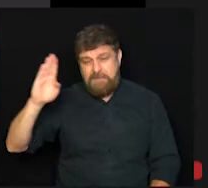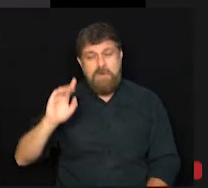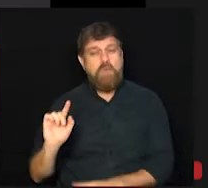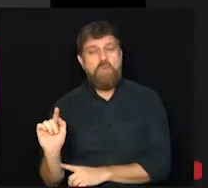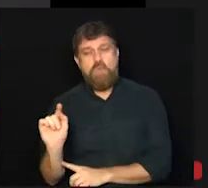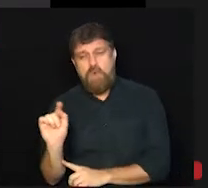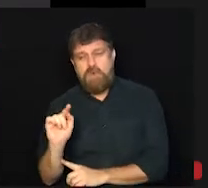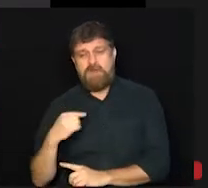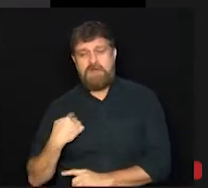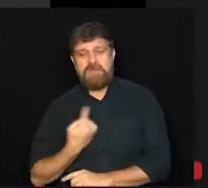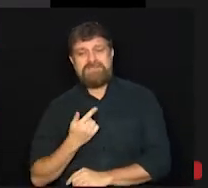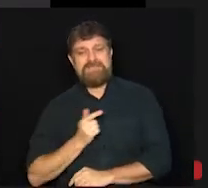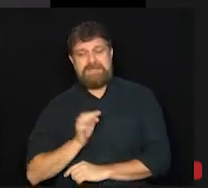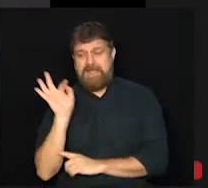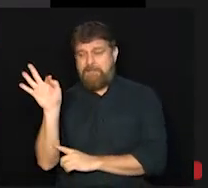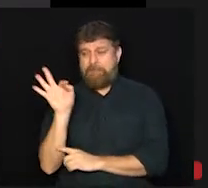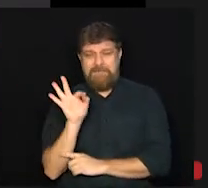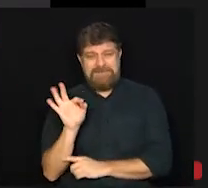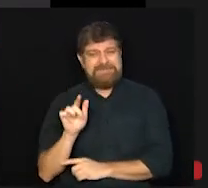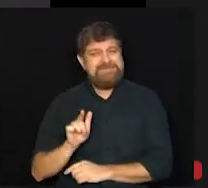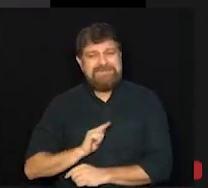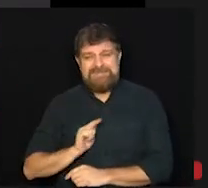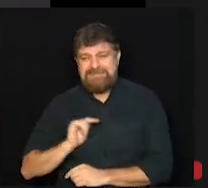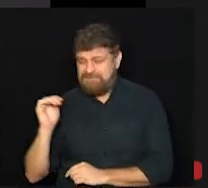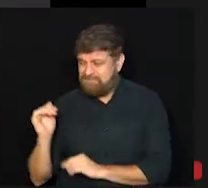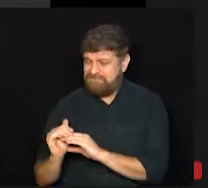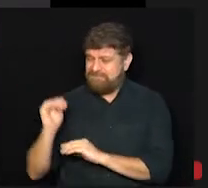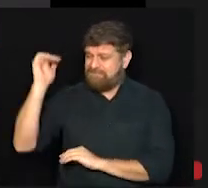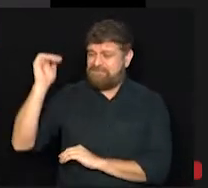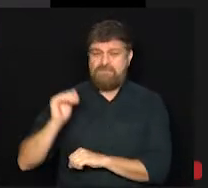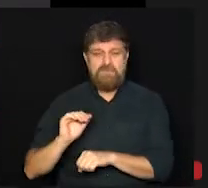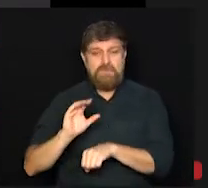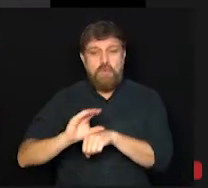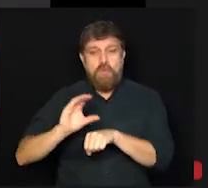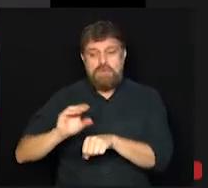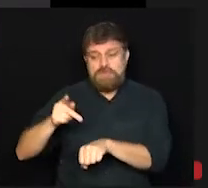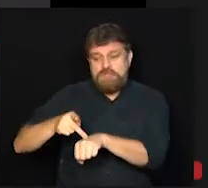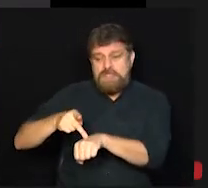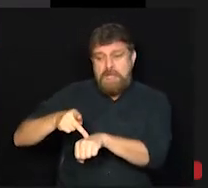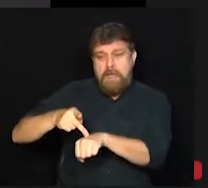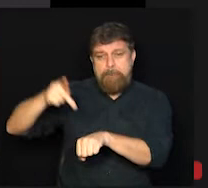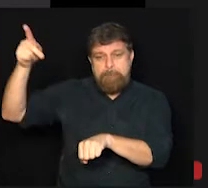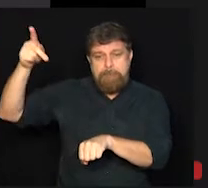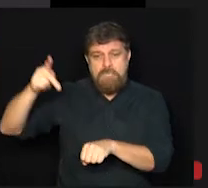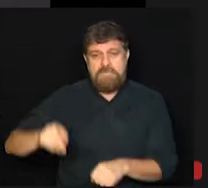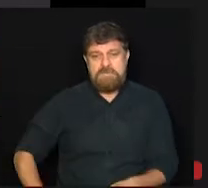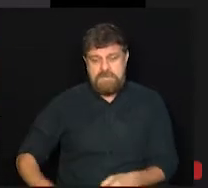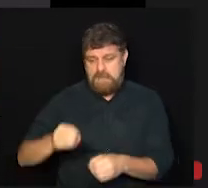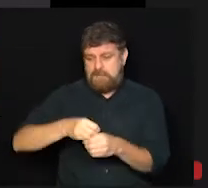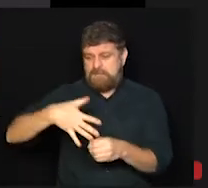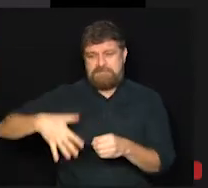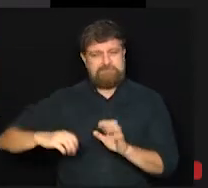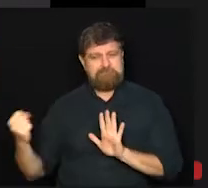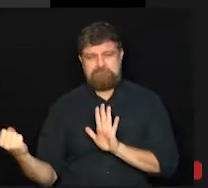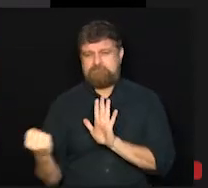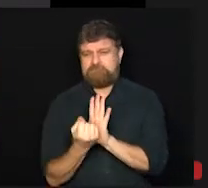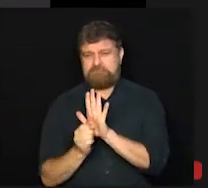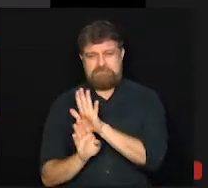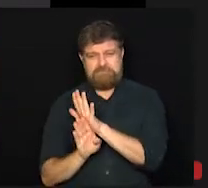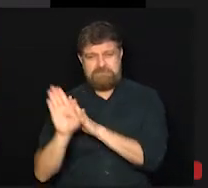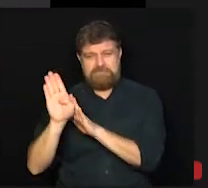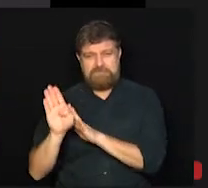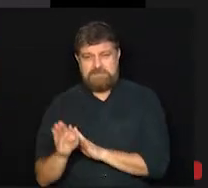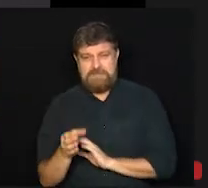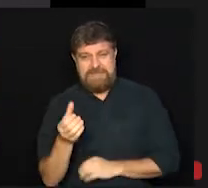temos um percentual muito elevado de cursos de pós-graduação que são conceito máximo, são conceitos 6 e 7,